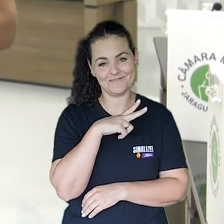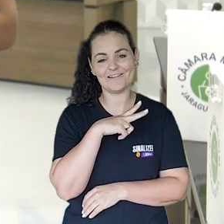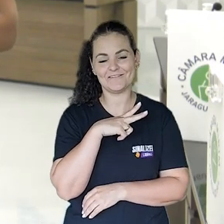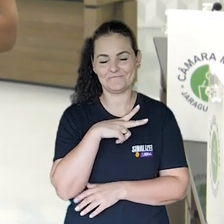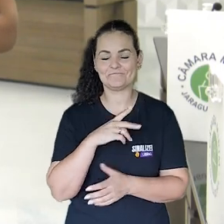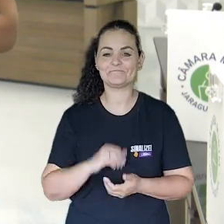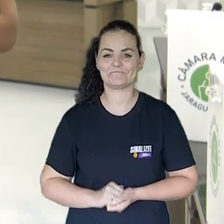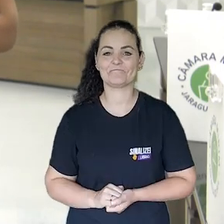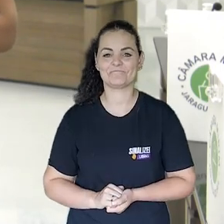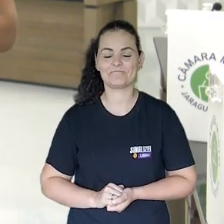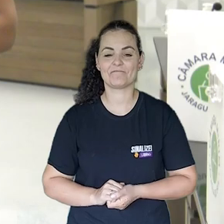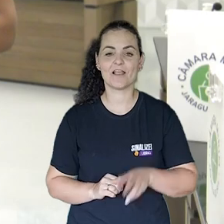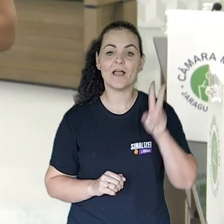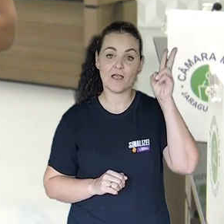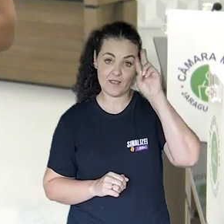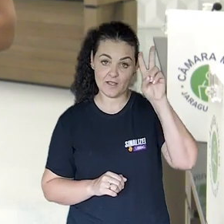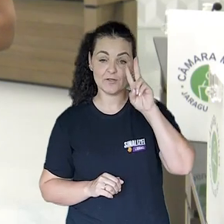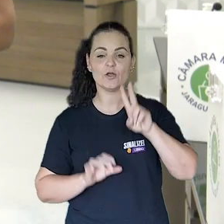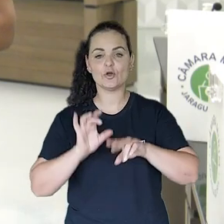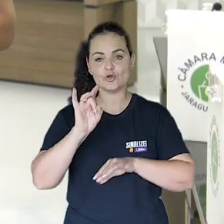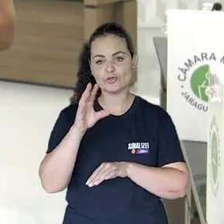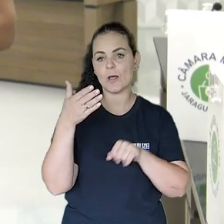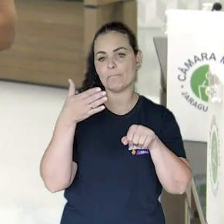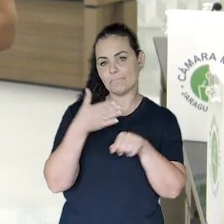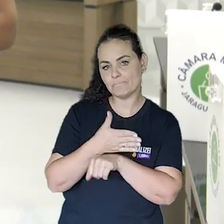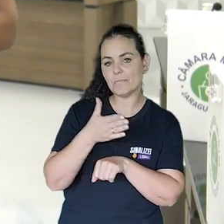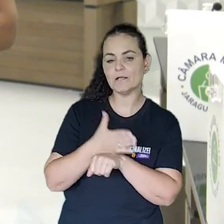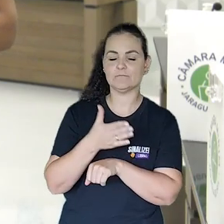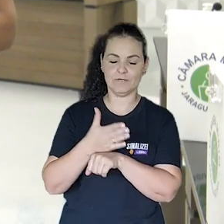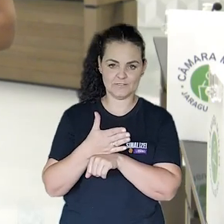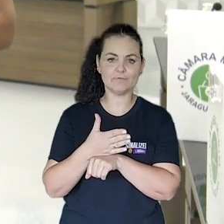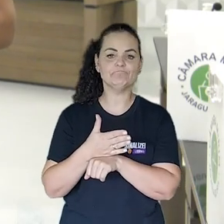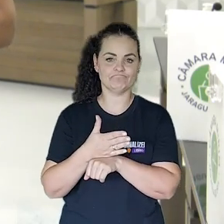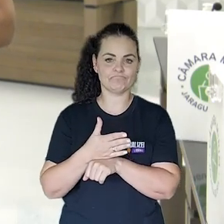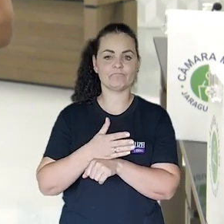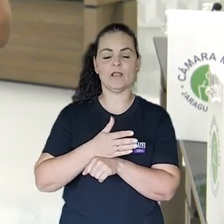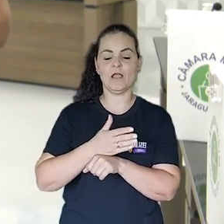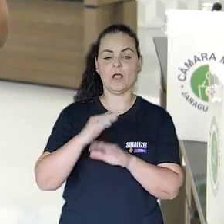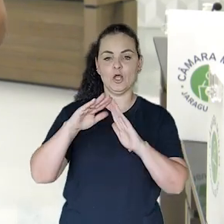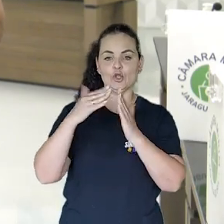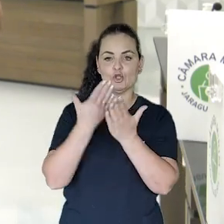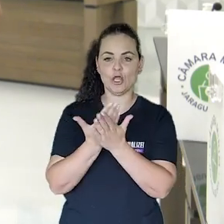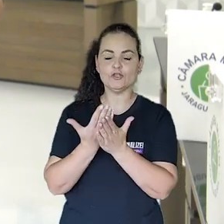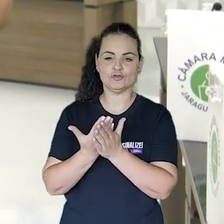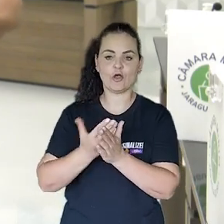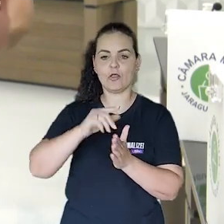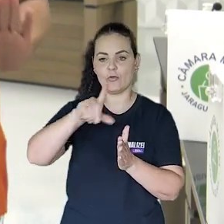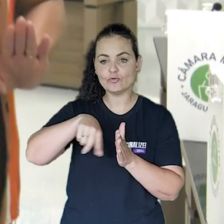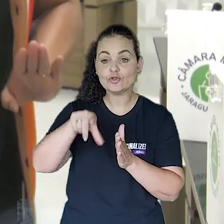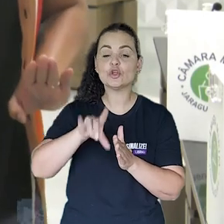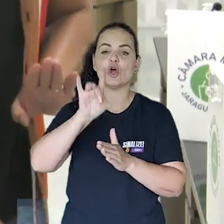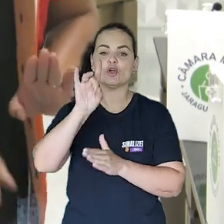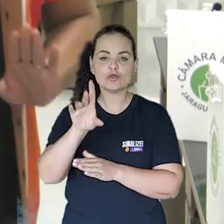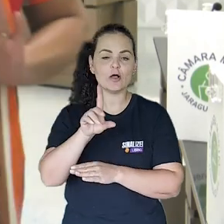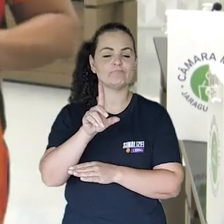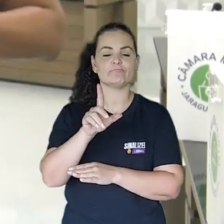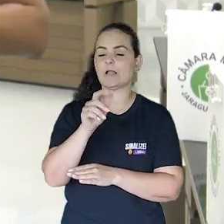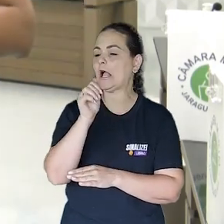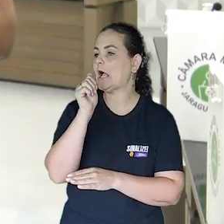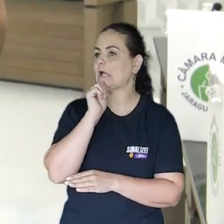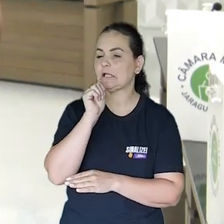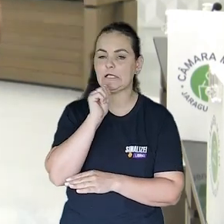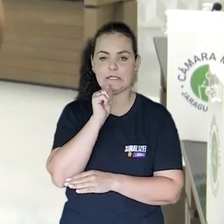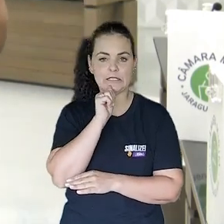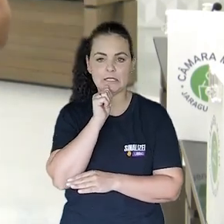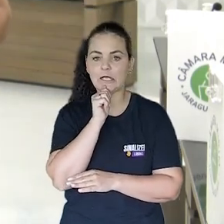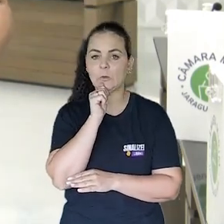não participaram do programa Vereador Mirim no ano de 2024. Isso mesmo, Joel. Então,